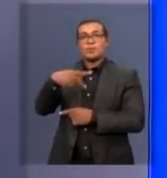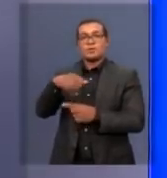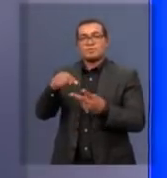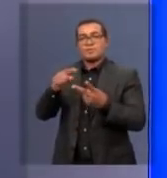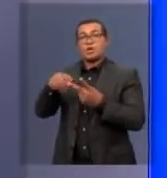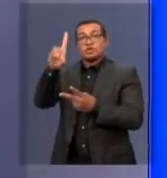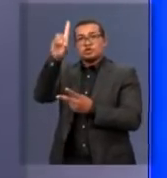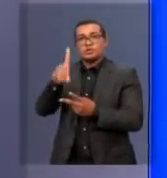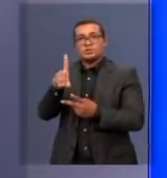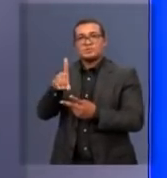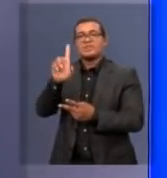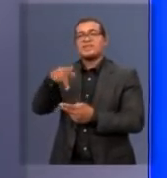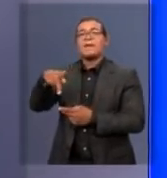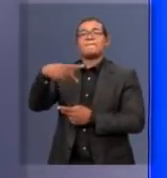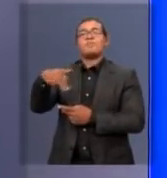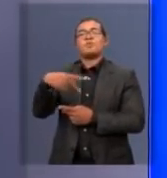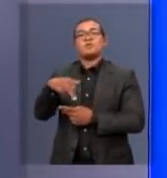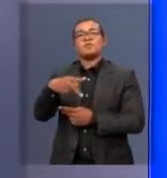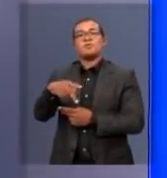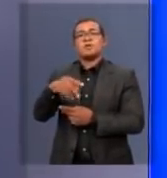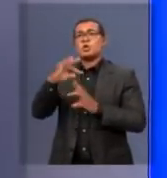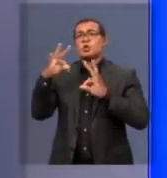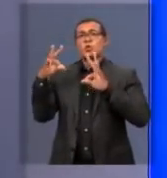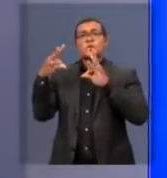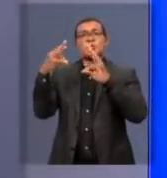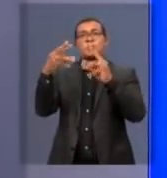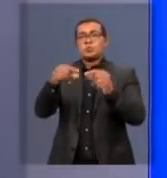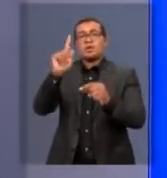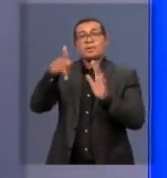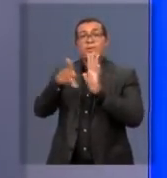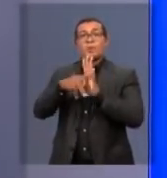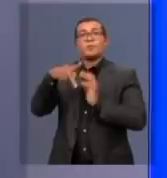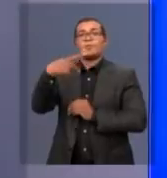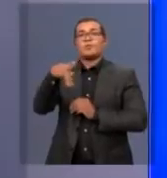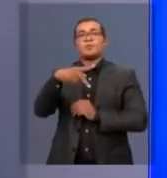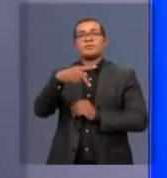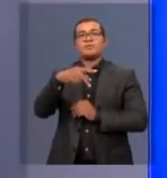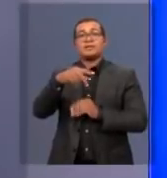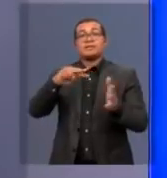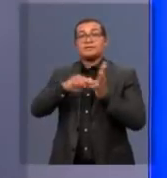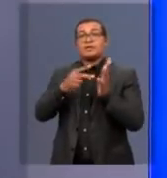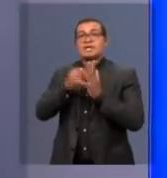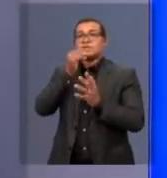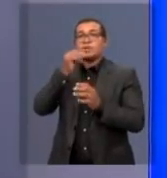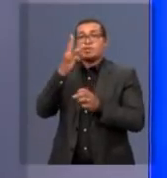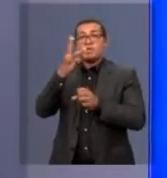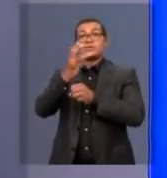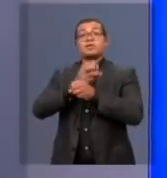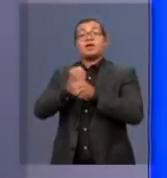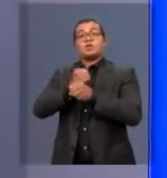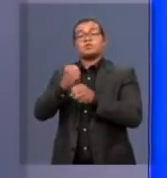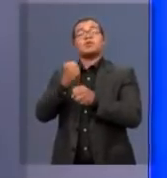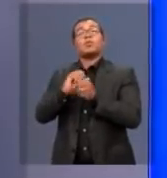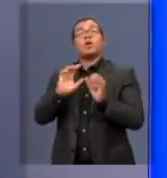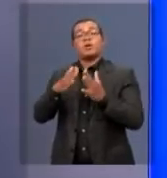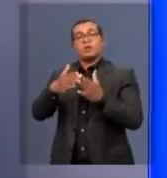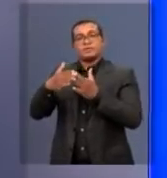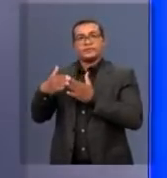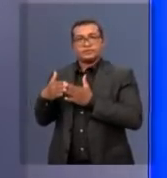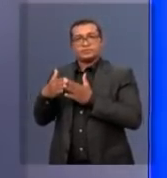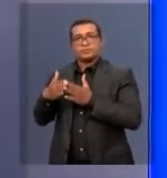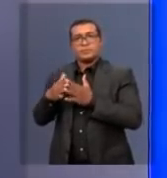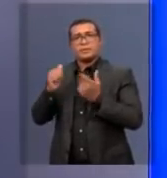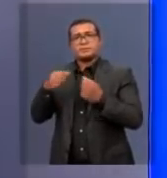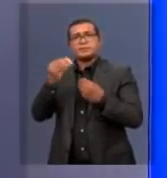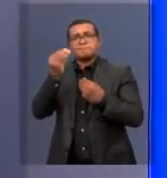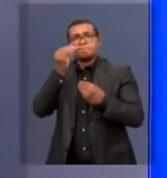todo o processo da república na verdade são três anos que você se afasta agora o que a gente tem que observar que o modelo é tão vitorioso